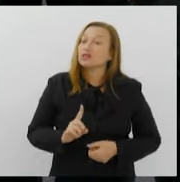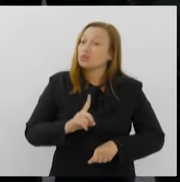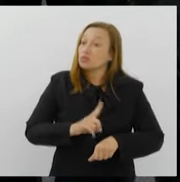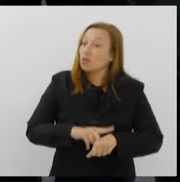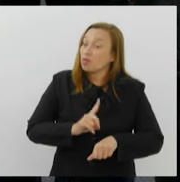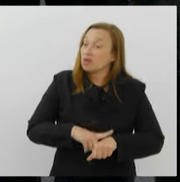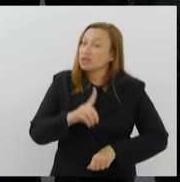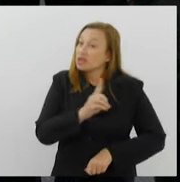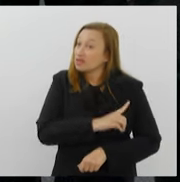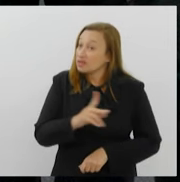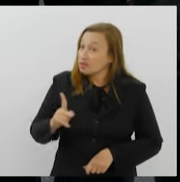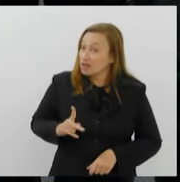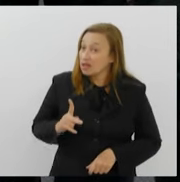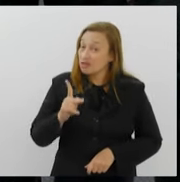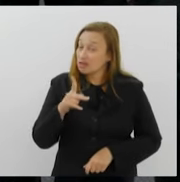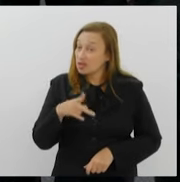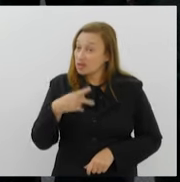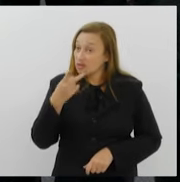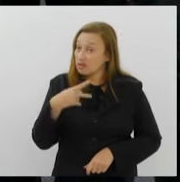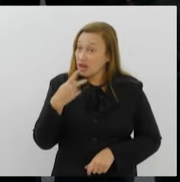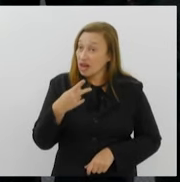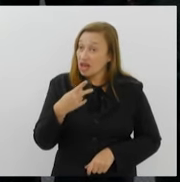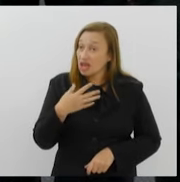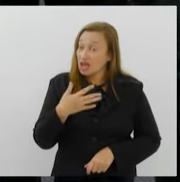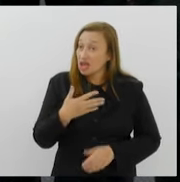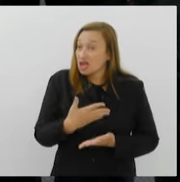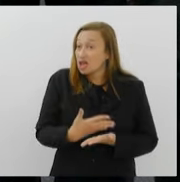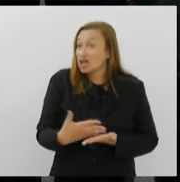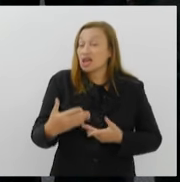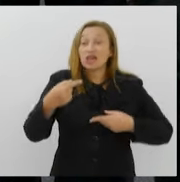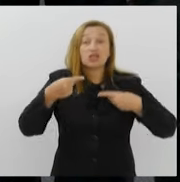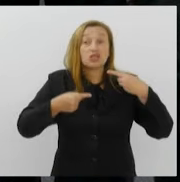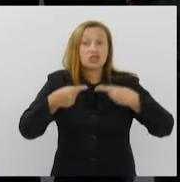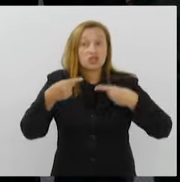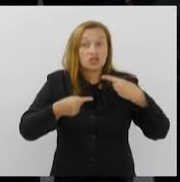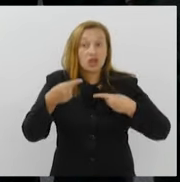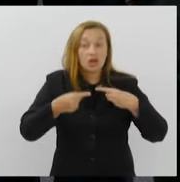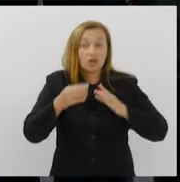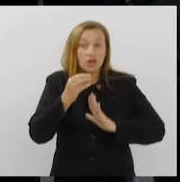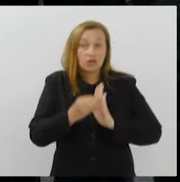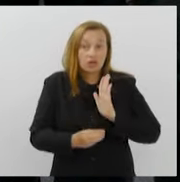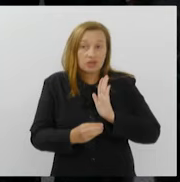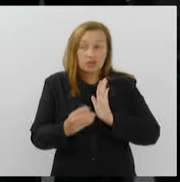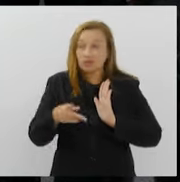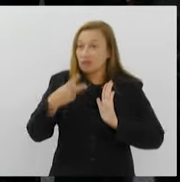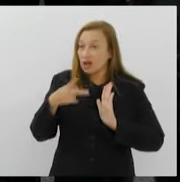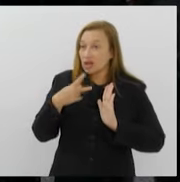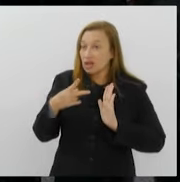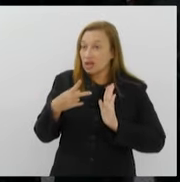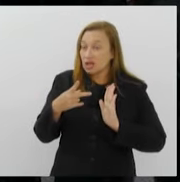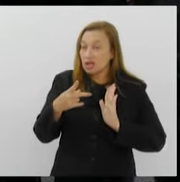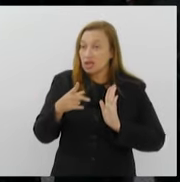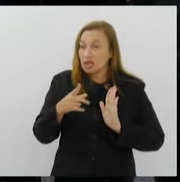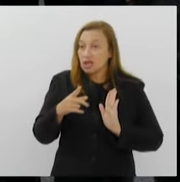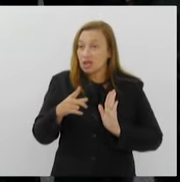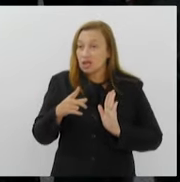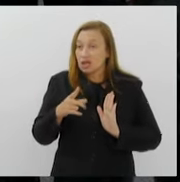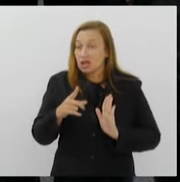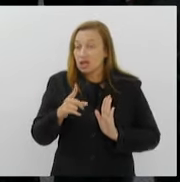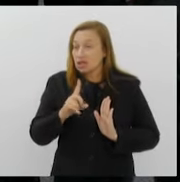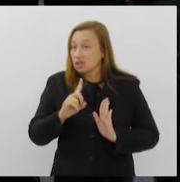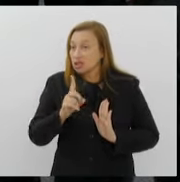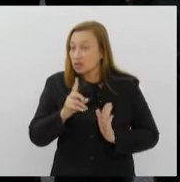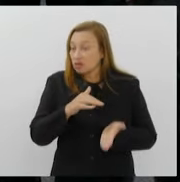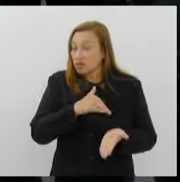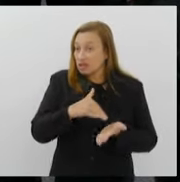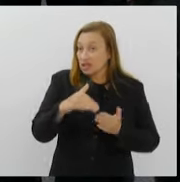a defensoria diz e começa o diálogo por meio de ofício dizendo, olha, não obstante não ser secretária